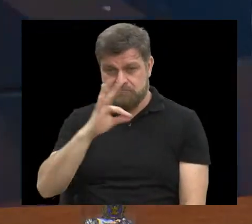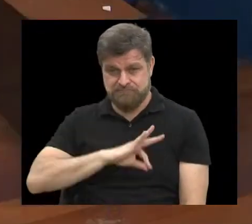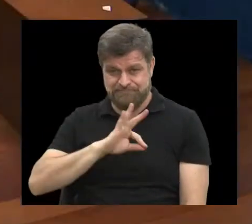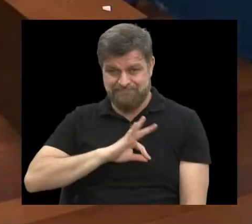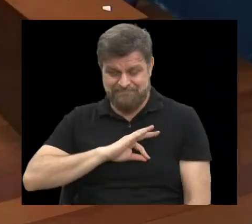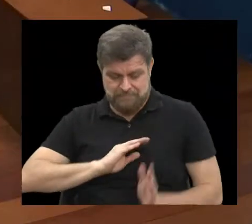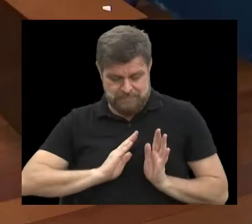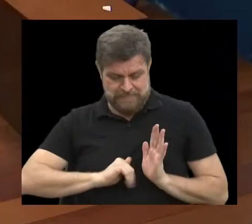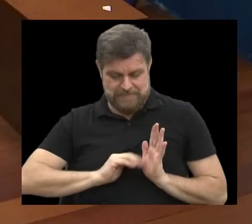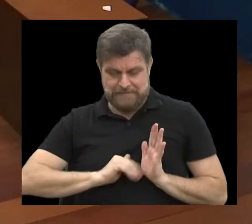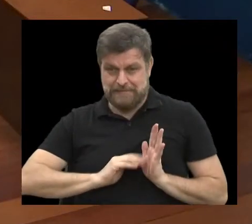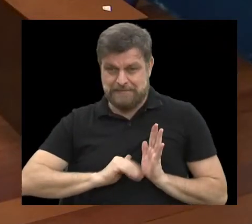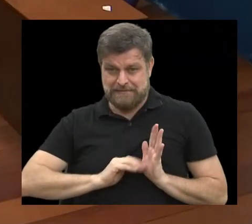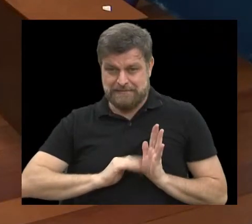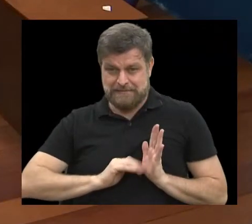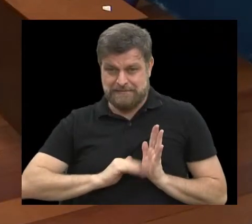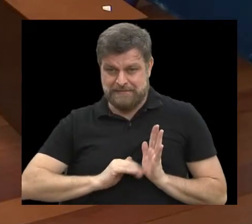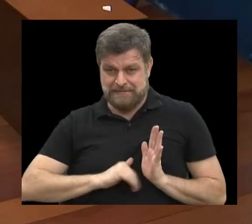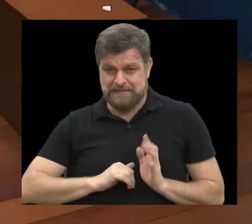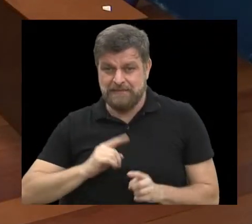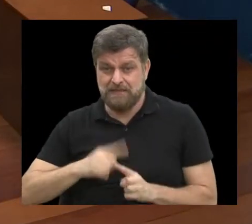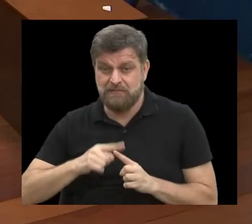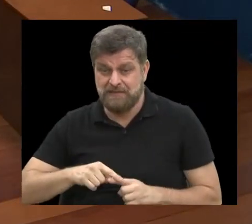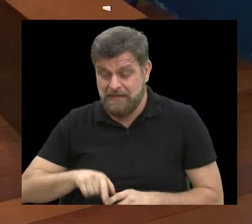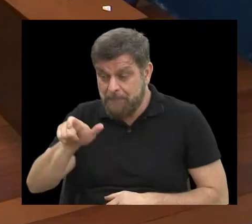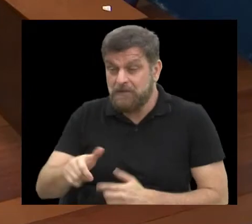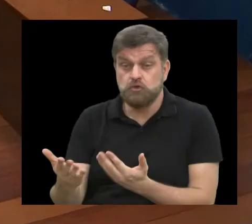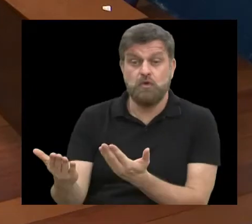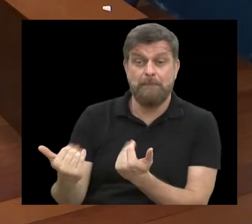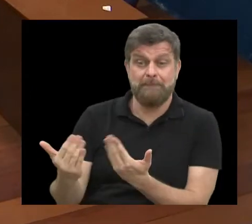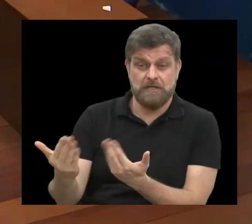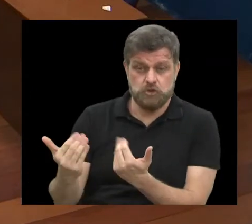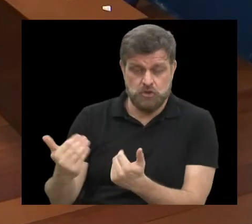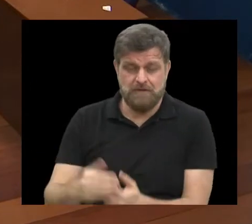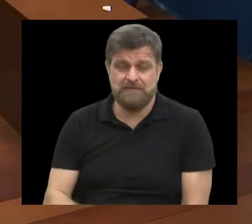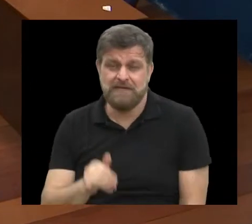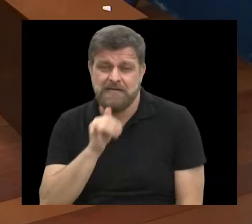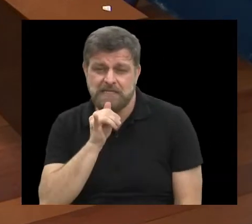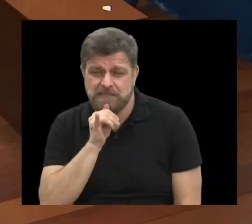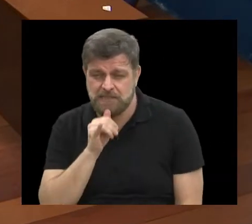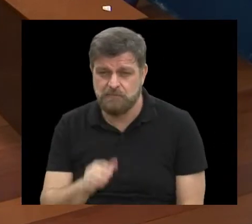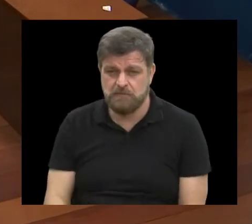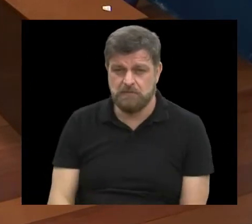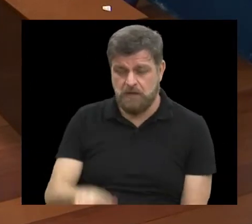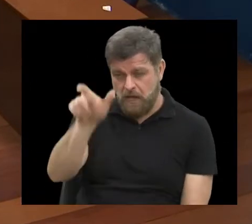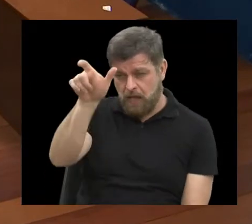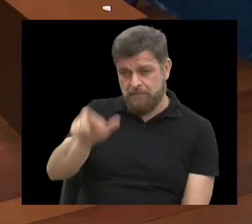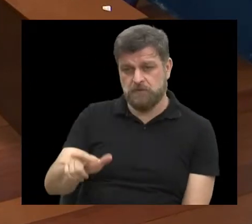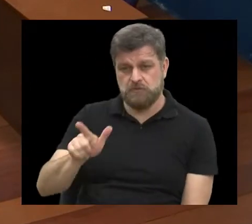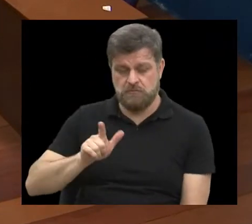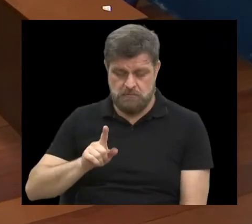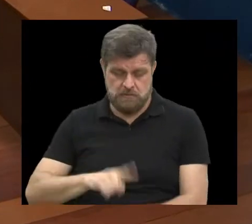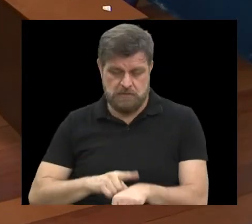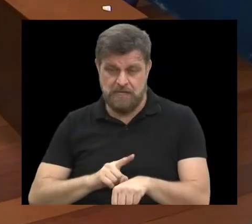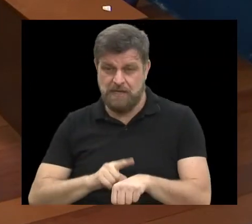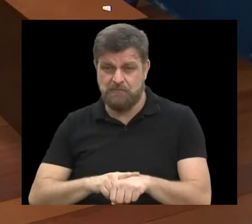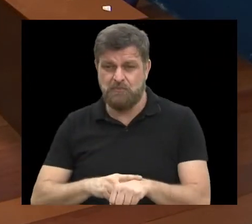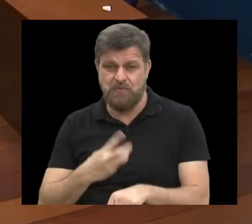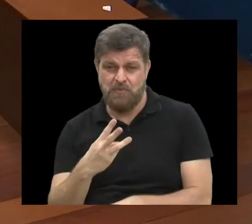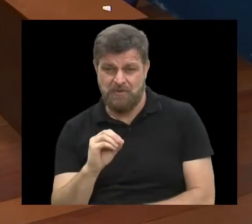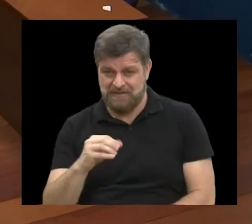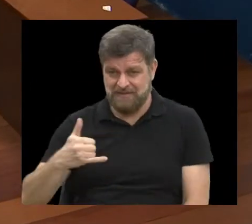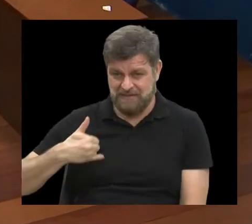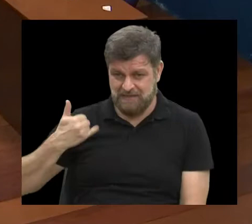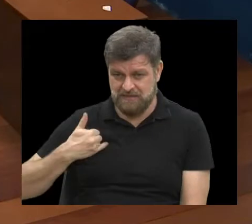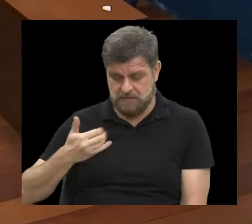benefício da pessoa justamente nessa situação que ela é mais jovem. Então, aquela pessoa que se aposenta pelo tempo de contribuição, ele com 30